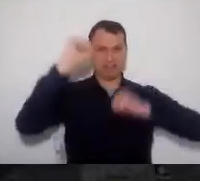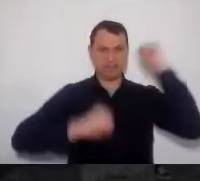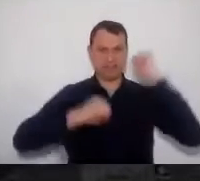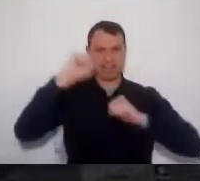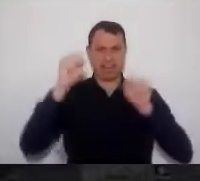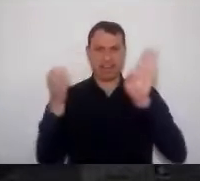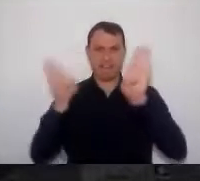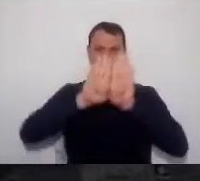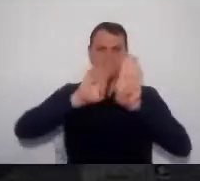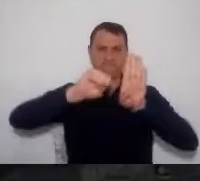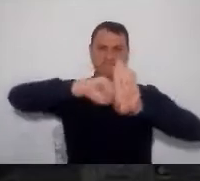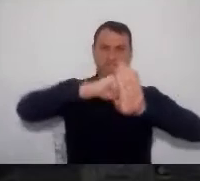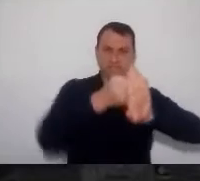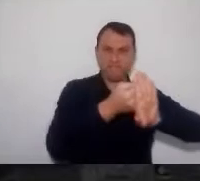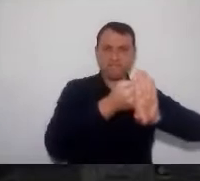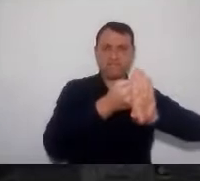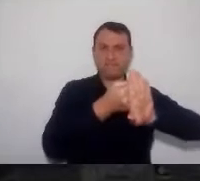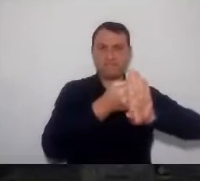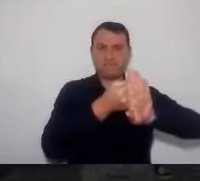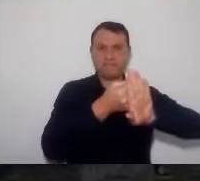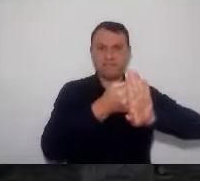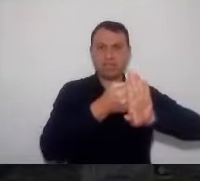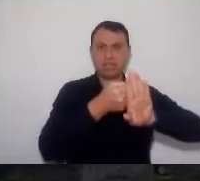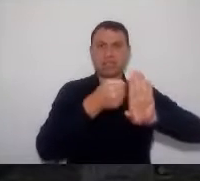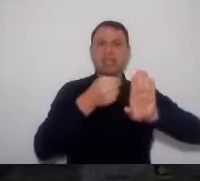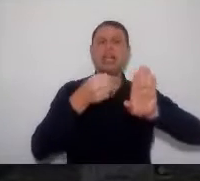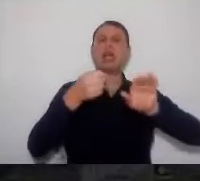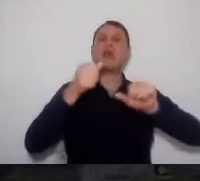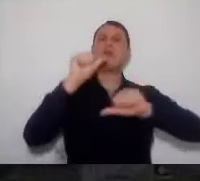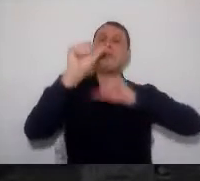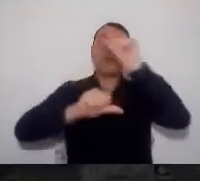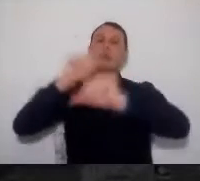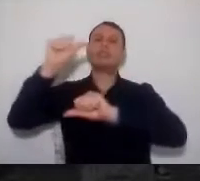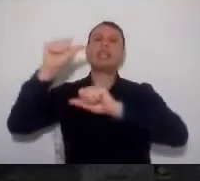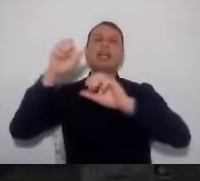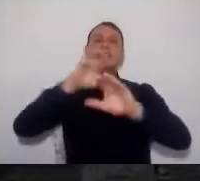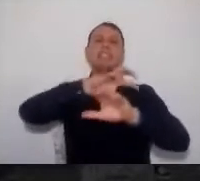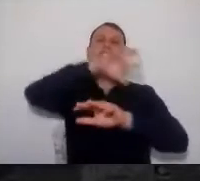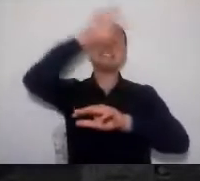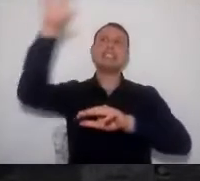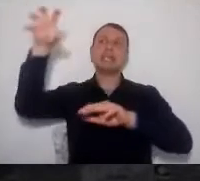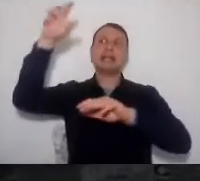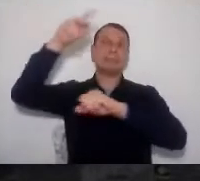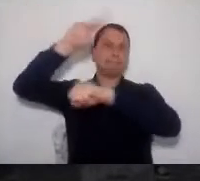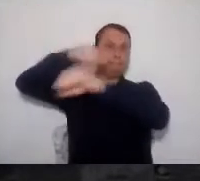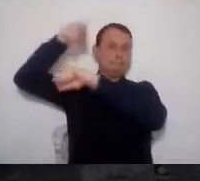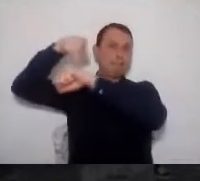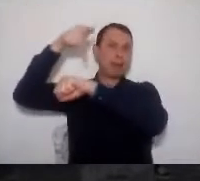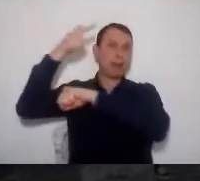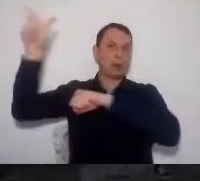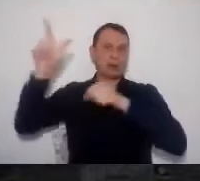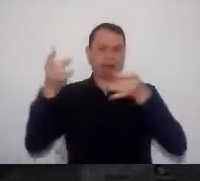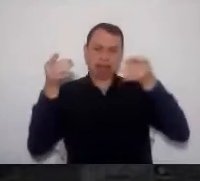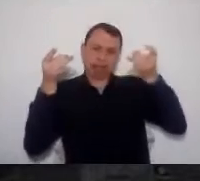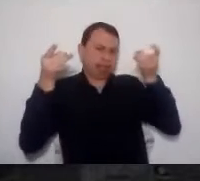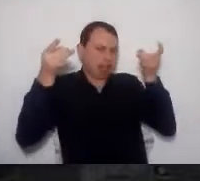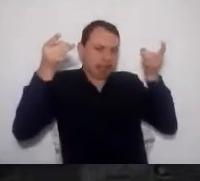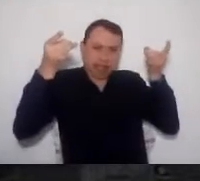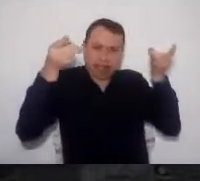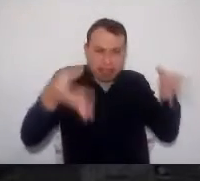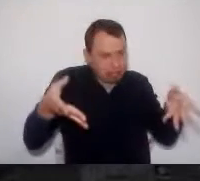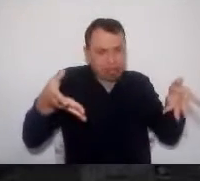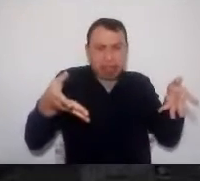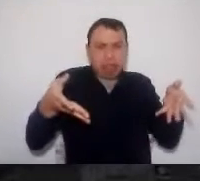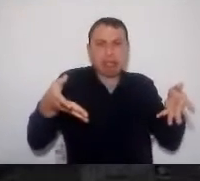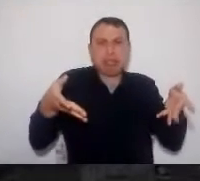a produção de determinados insumos para outros países e abandona, na mais negra miséria, impossibilidade